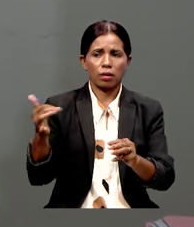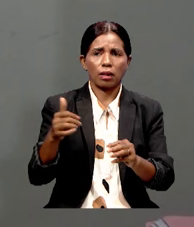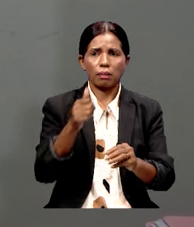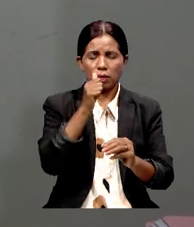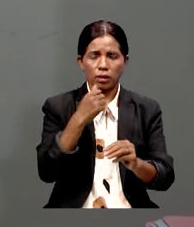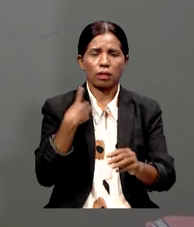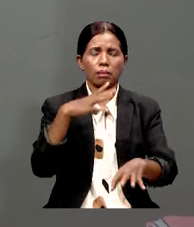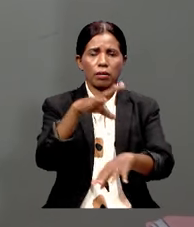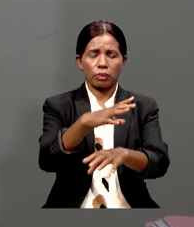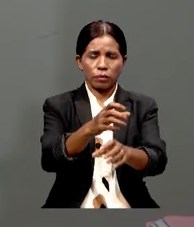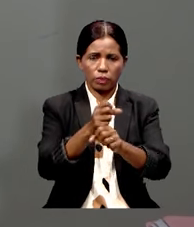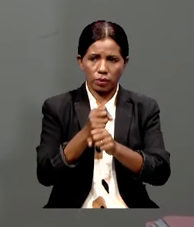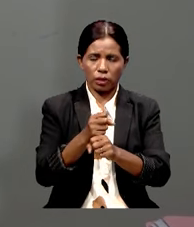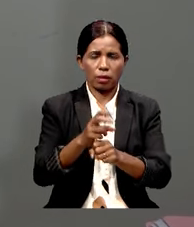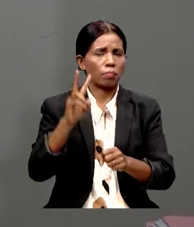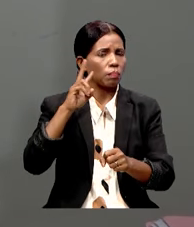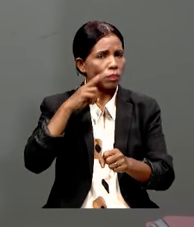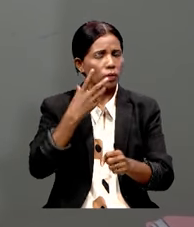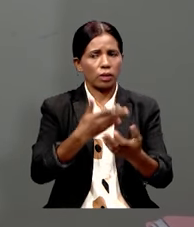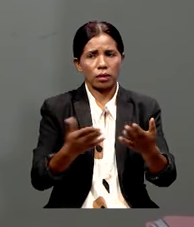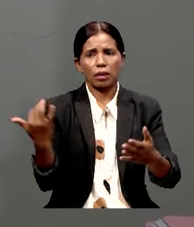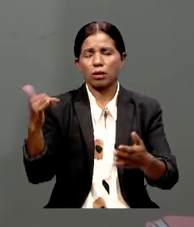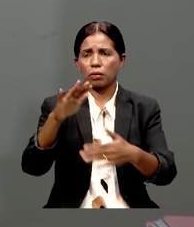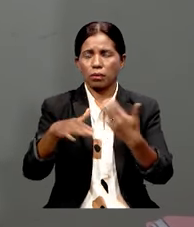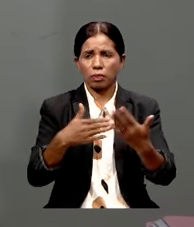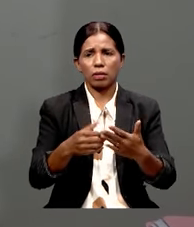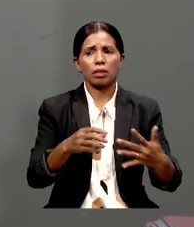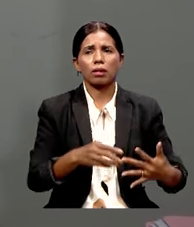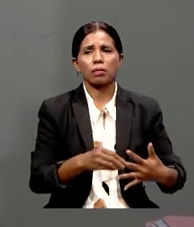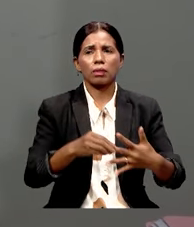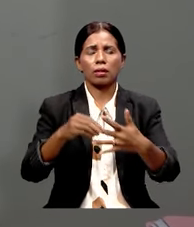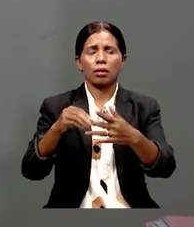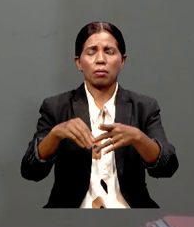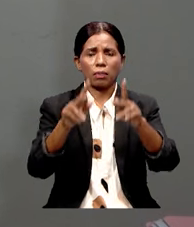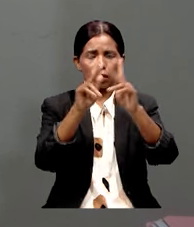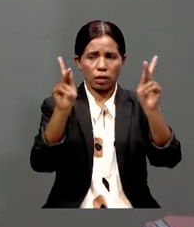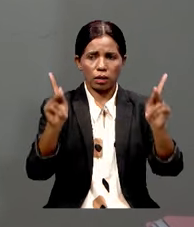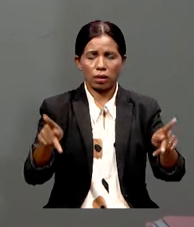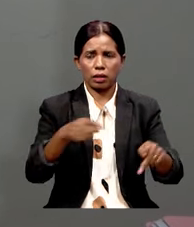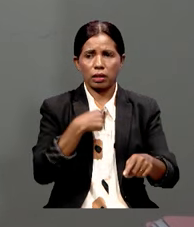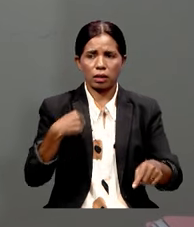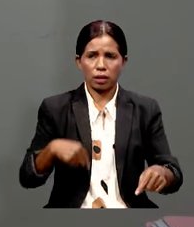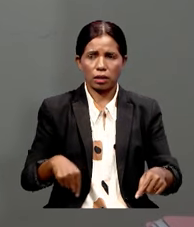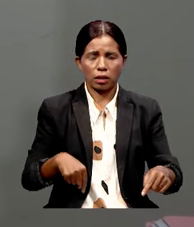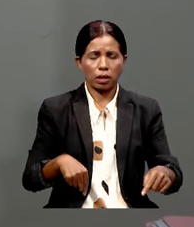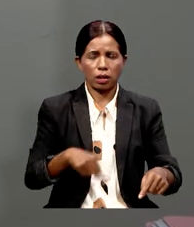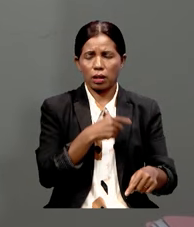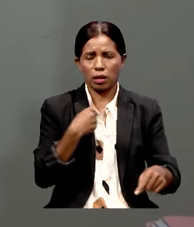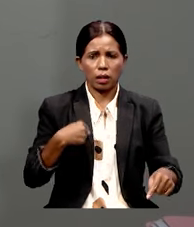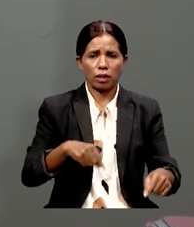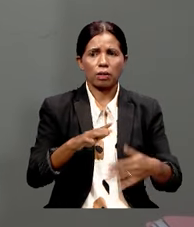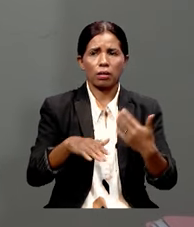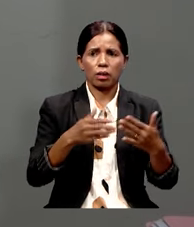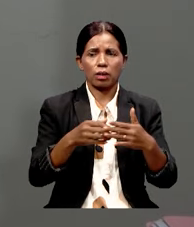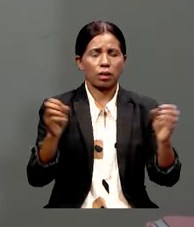empreende. Sir moro, sir ne, sa sansa empreende. E li liu ba toco, sin sansa, ka toco, qualquer toco nebe ma.